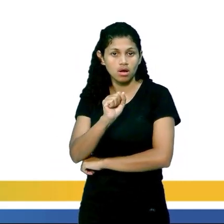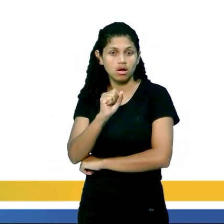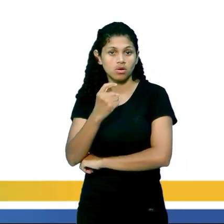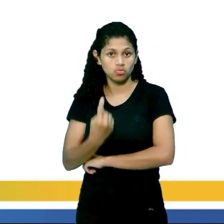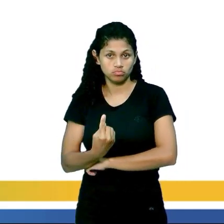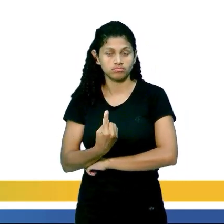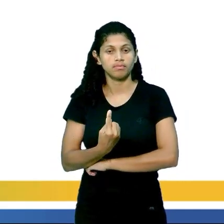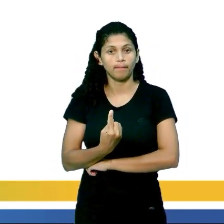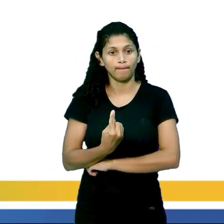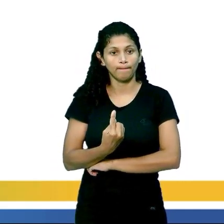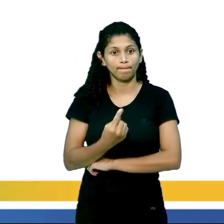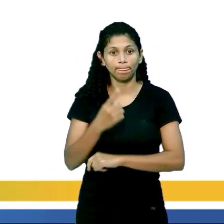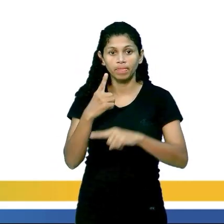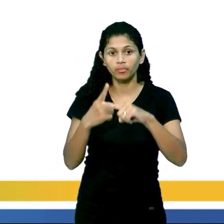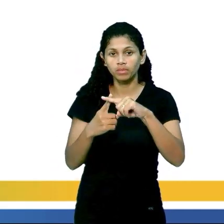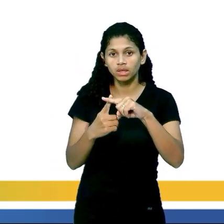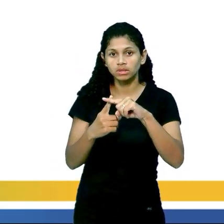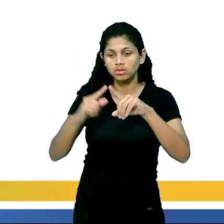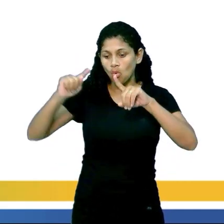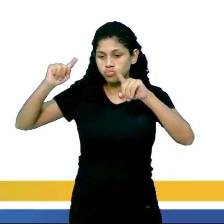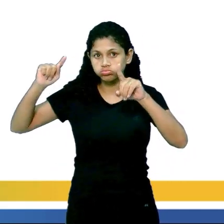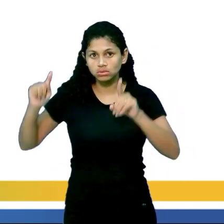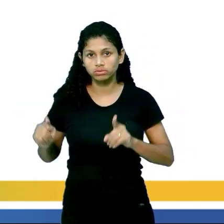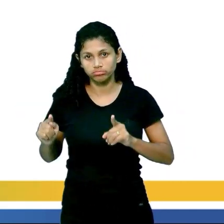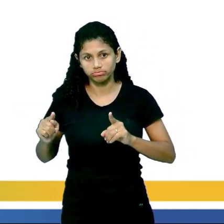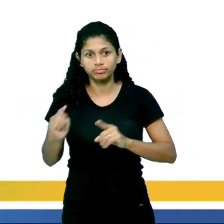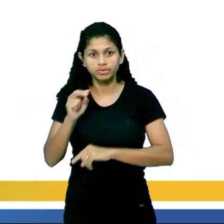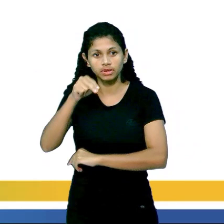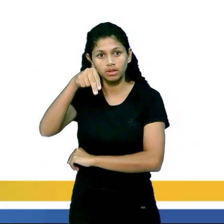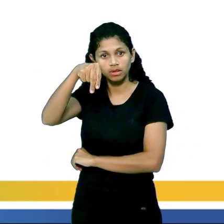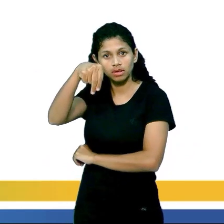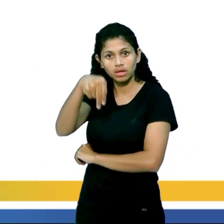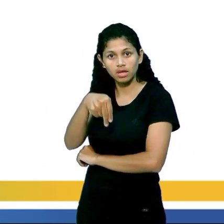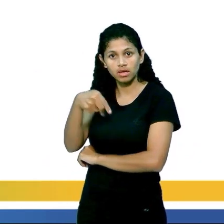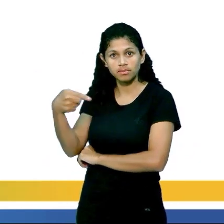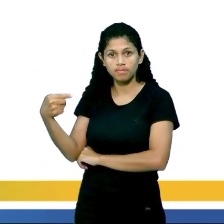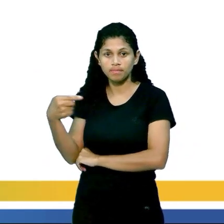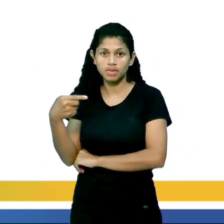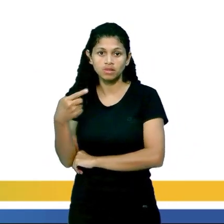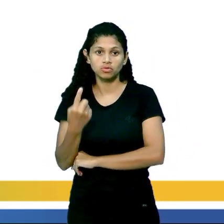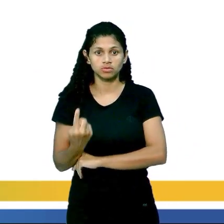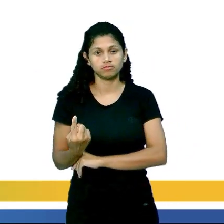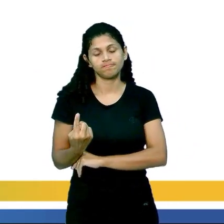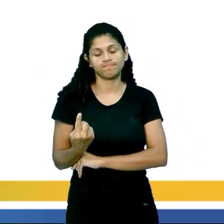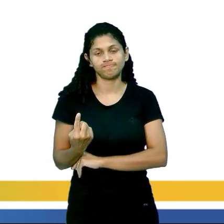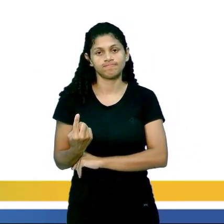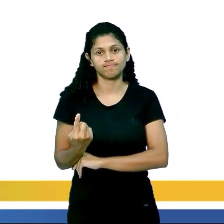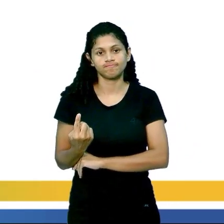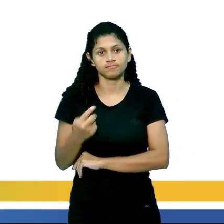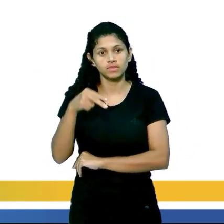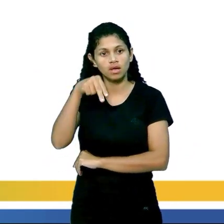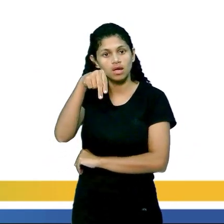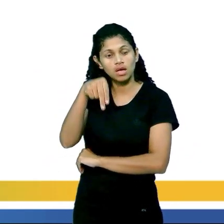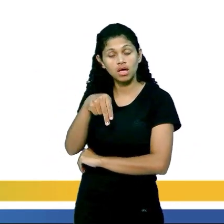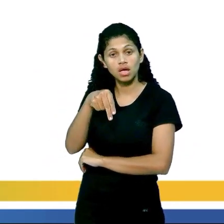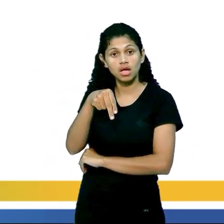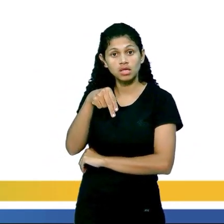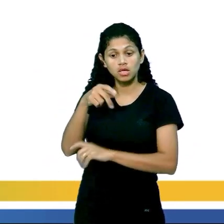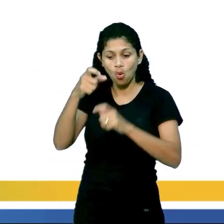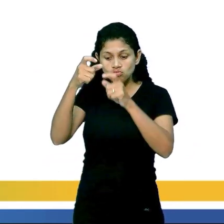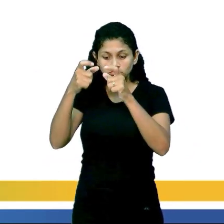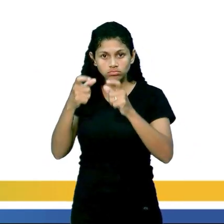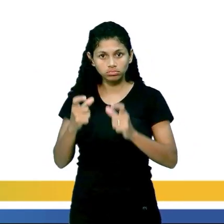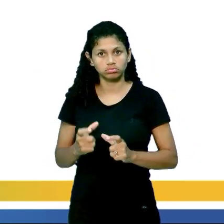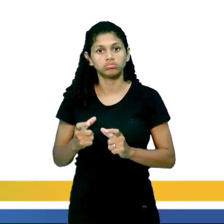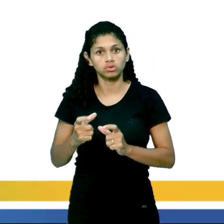da PA, mais N menos 1. N é a posição do termo que queremos descobrir